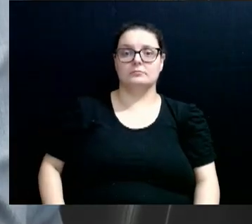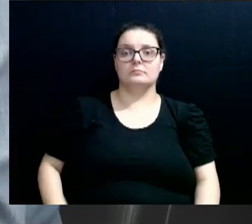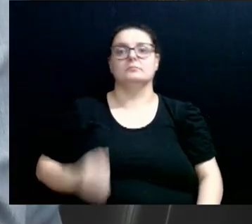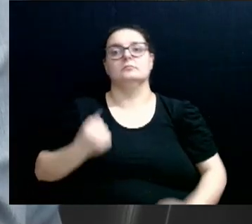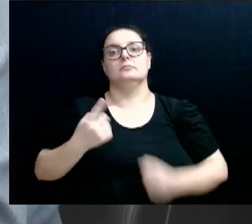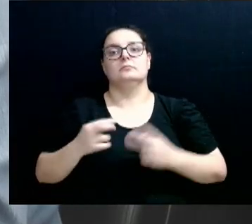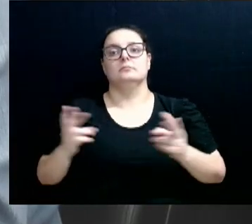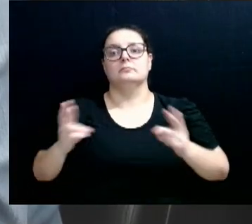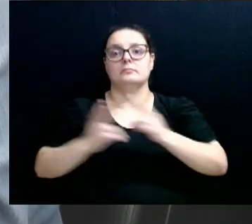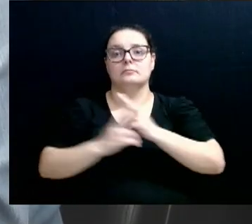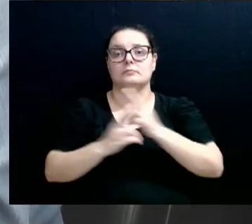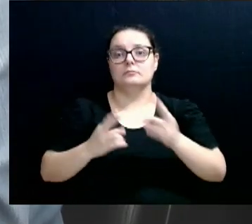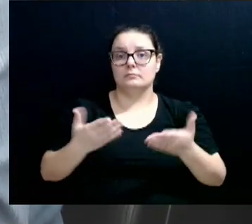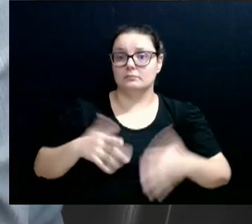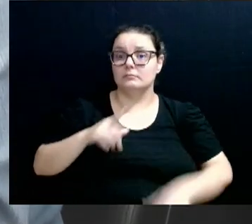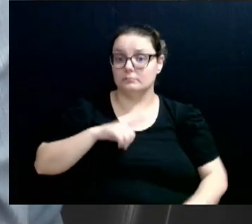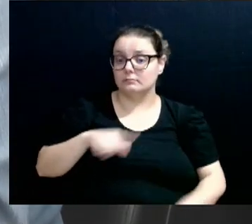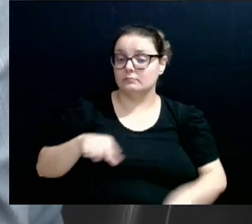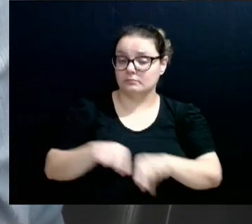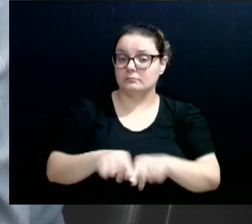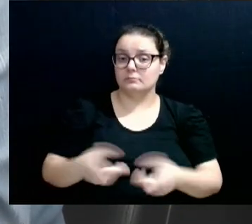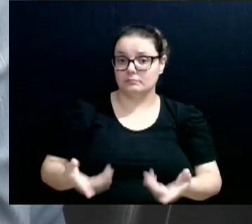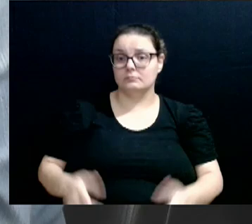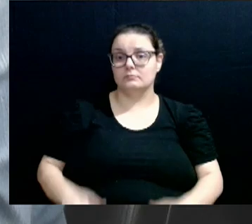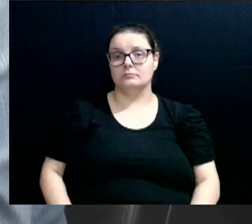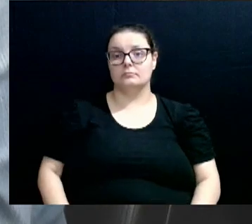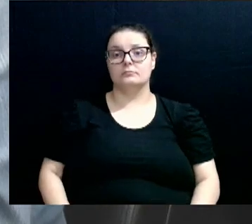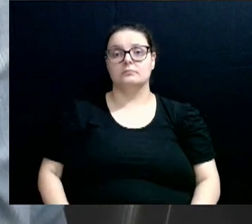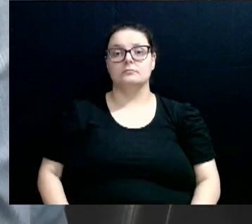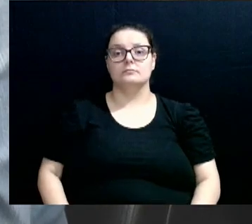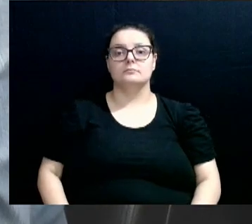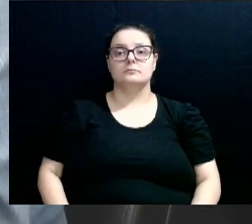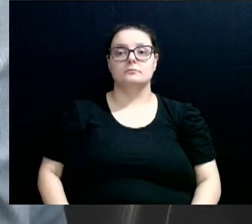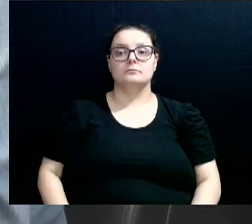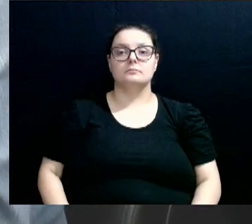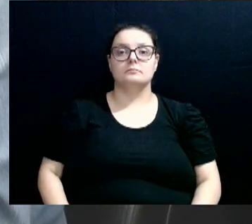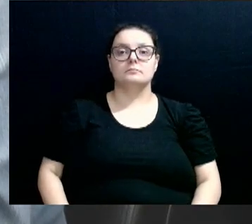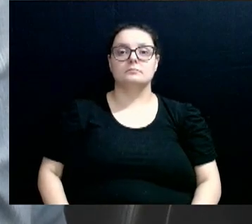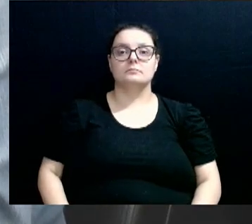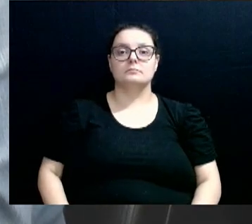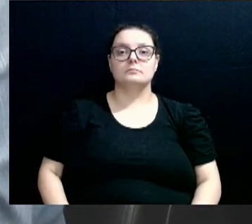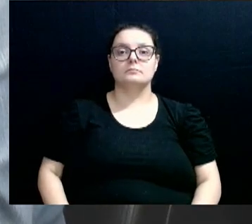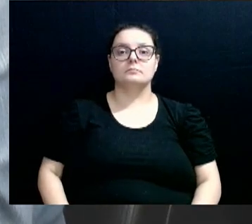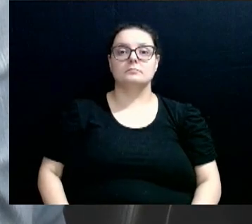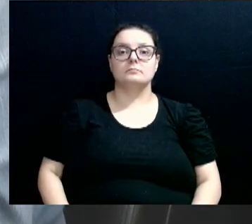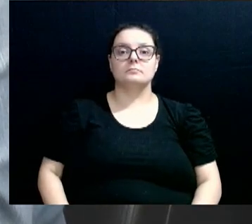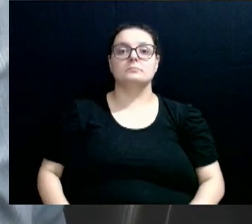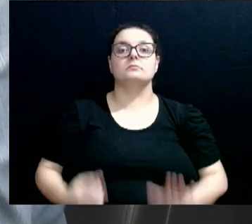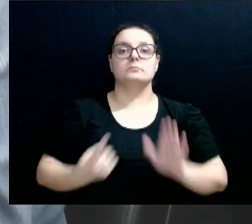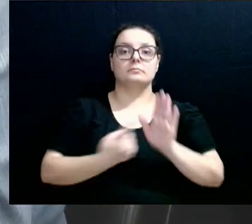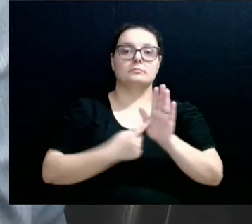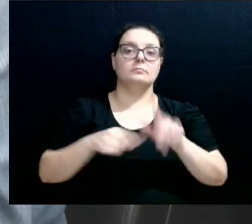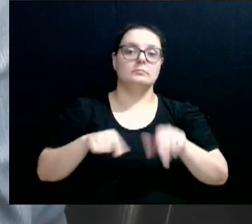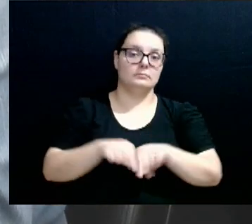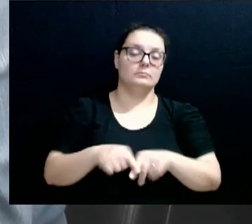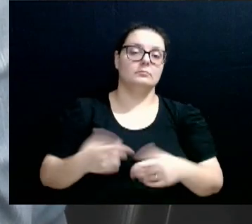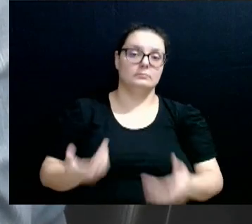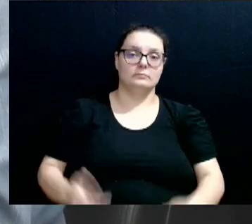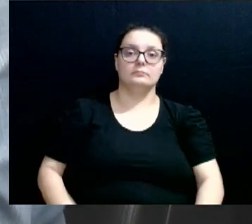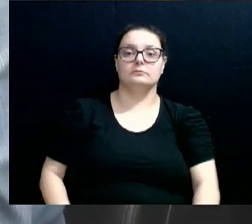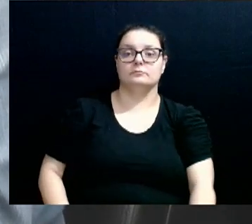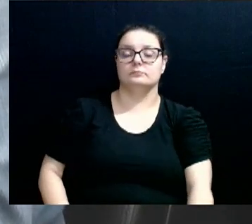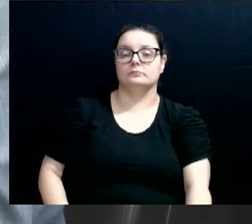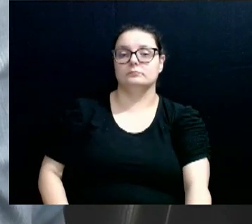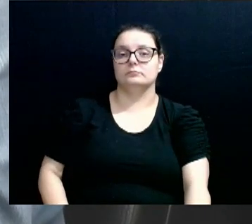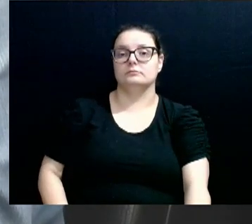hoje também se acaba te marcando. E então, como que eu